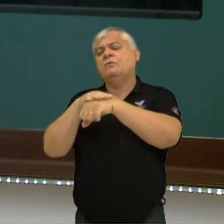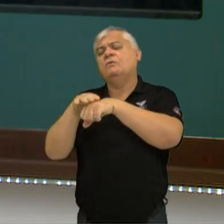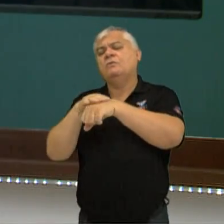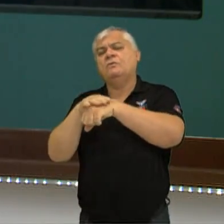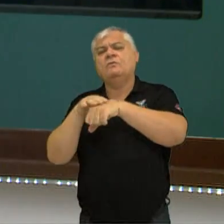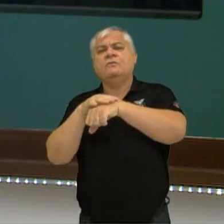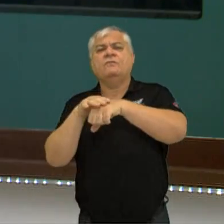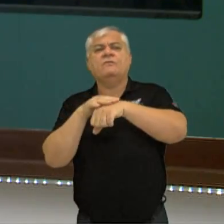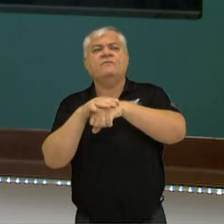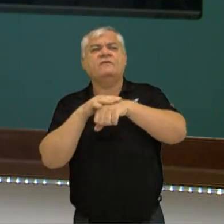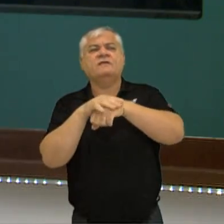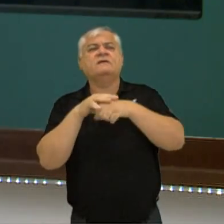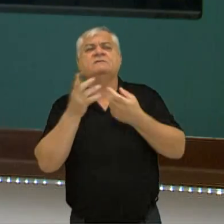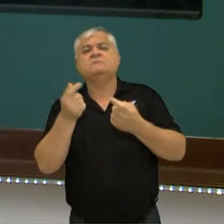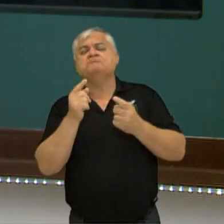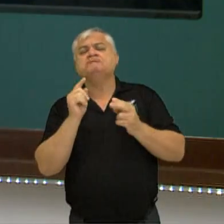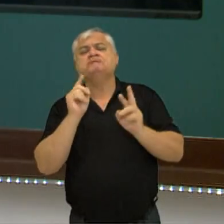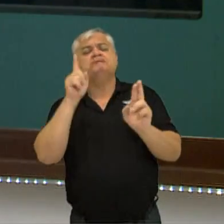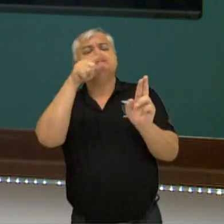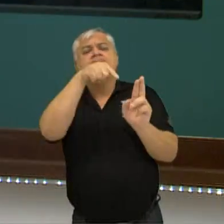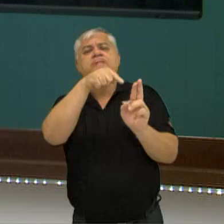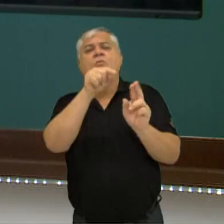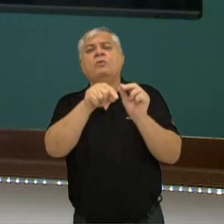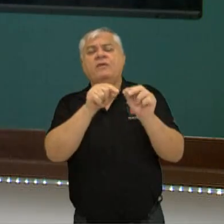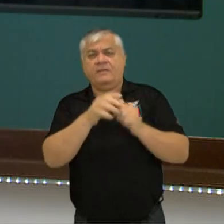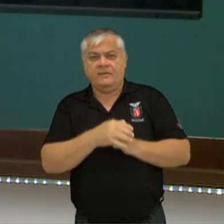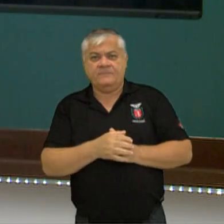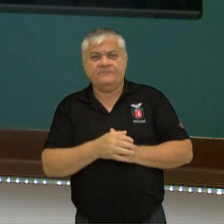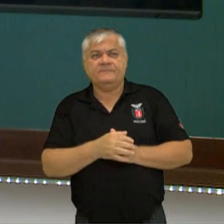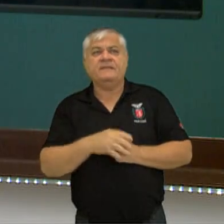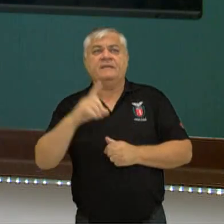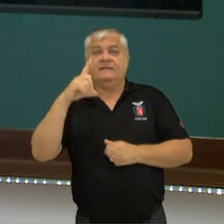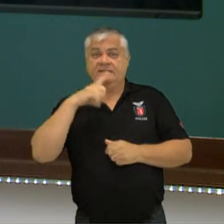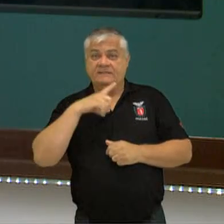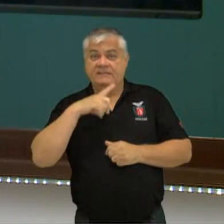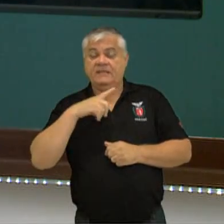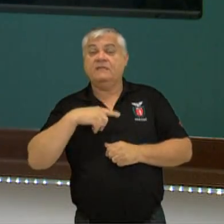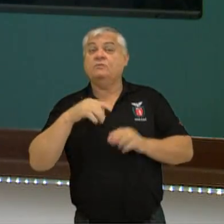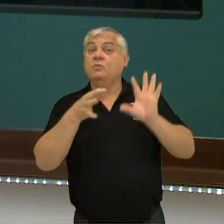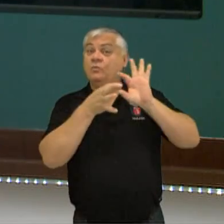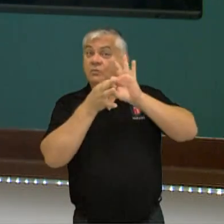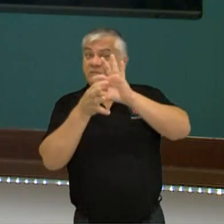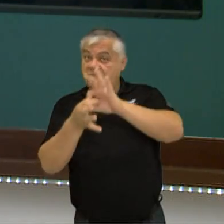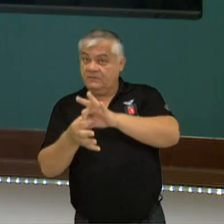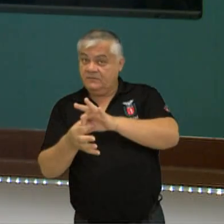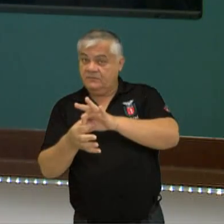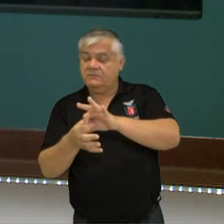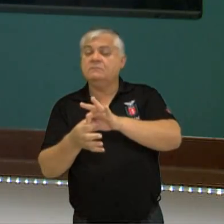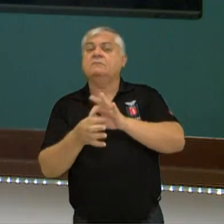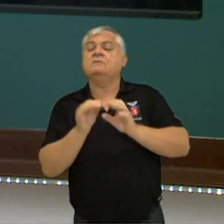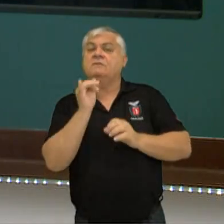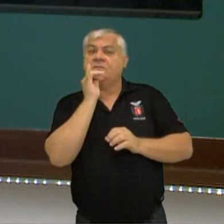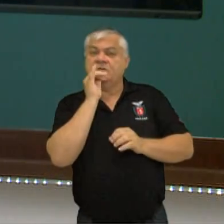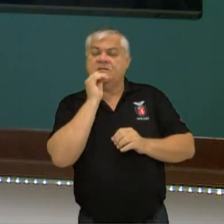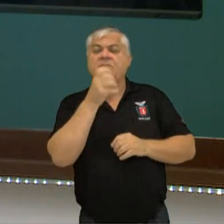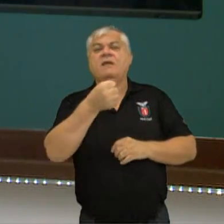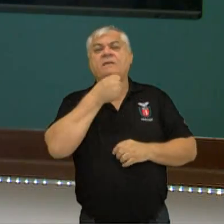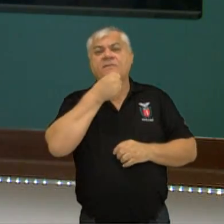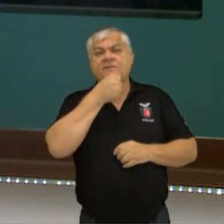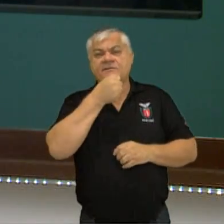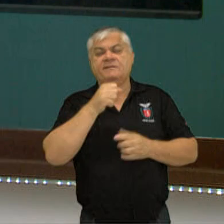função referencial, nós sabemos que ela está centrada onde? No contexto, como o caso da